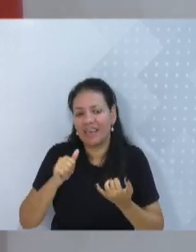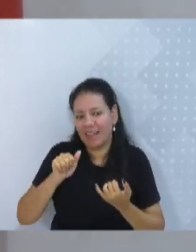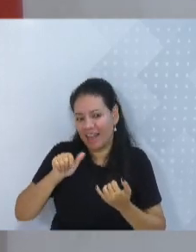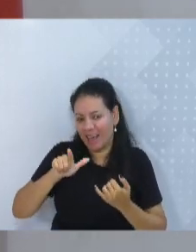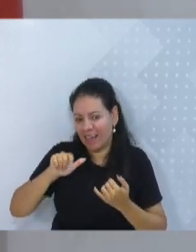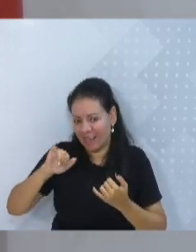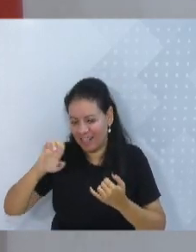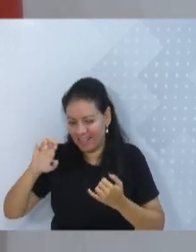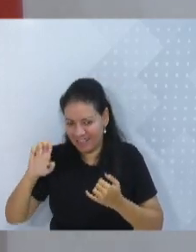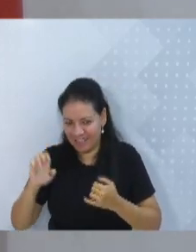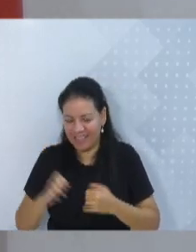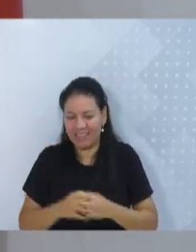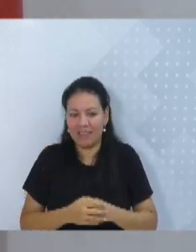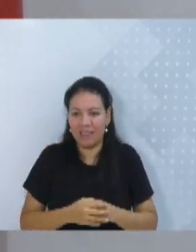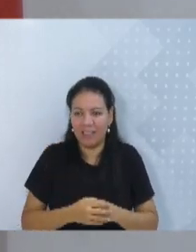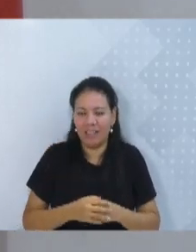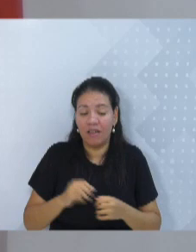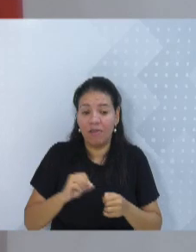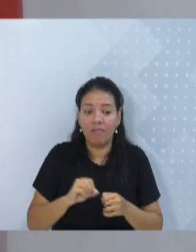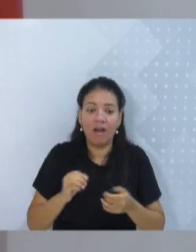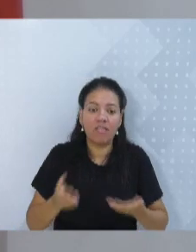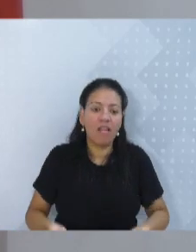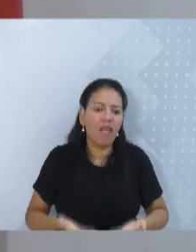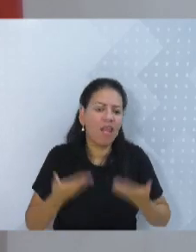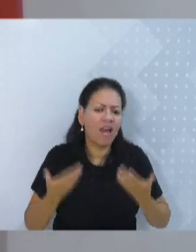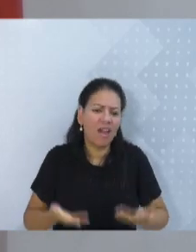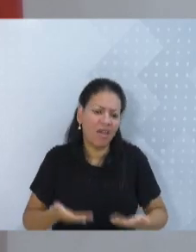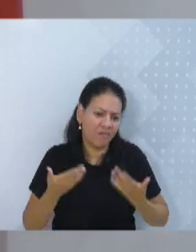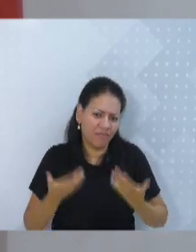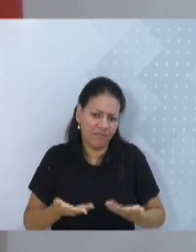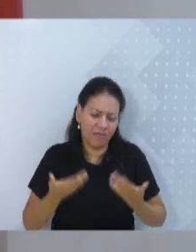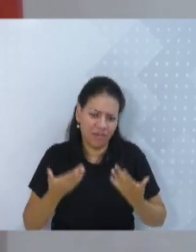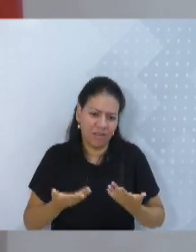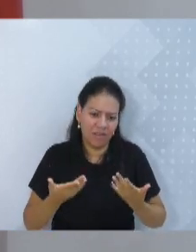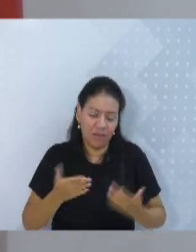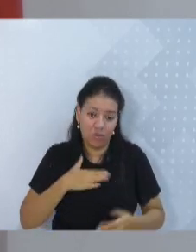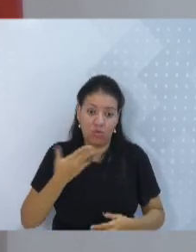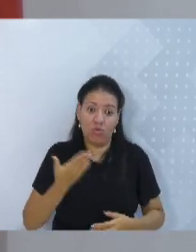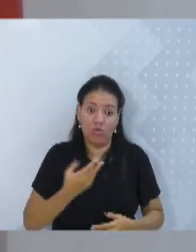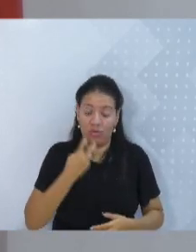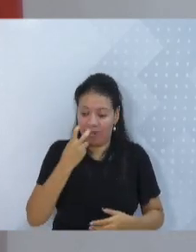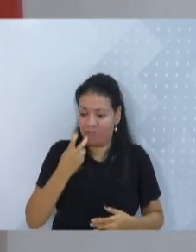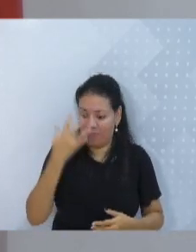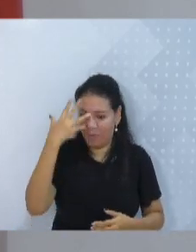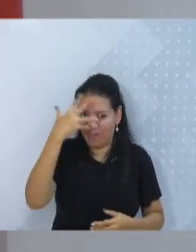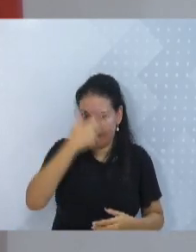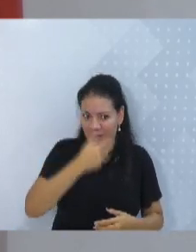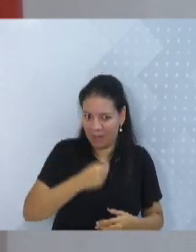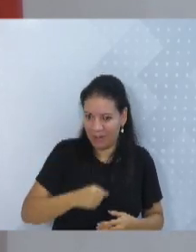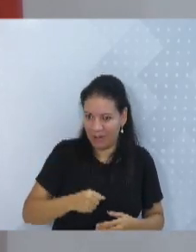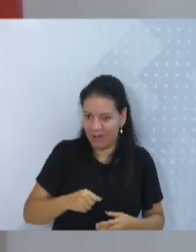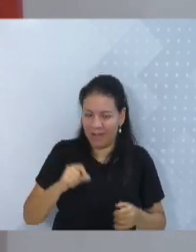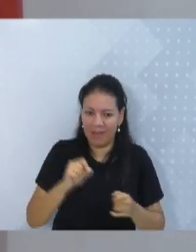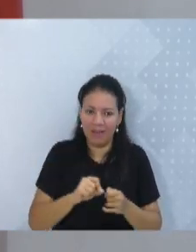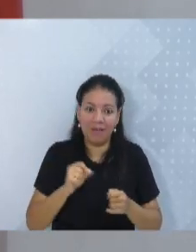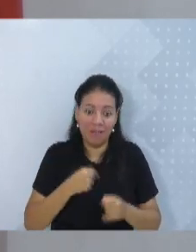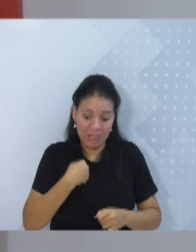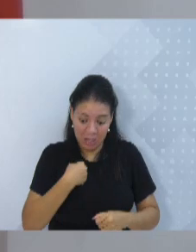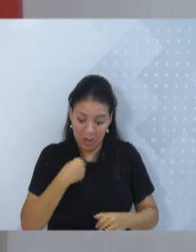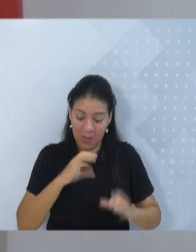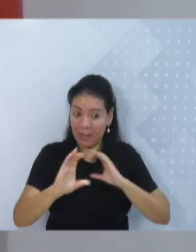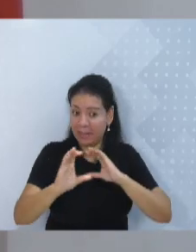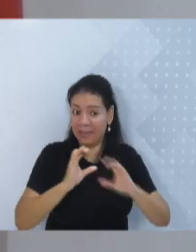ele faz ser leve a gente tem um lema hoje aqui no susto no grito fazendo bonito que ele até fez eu cantar